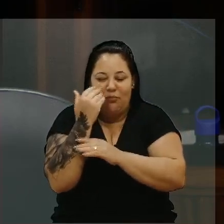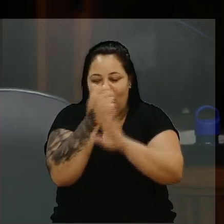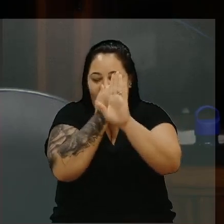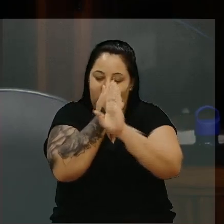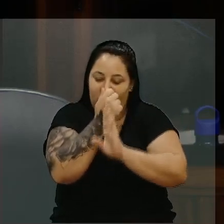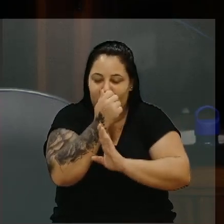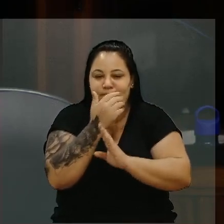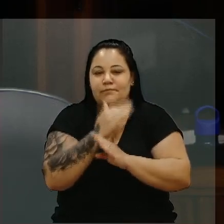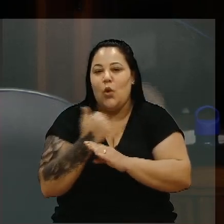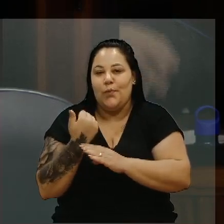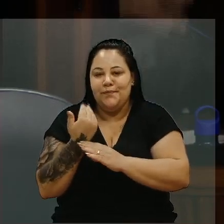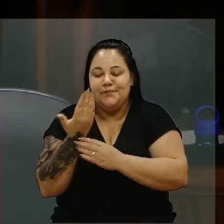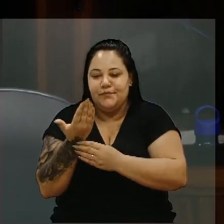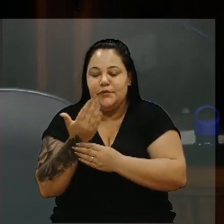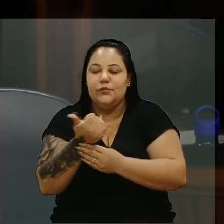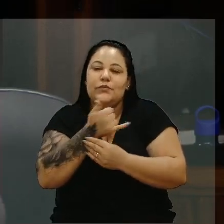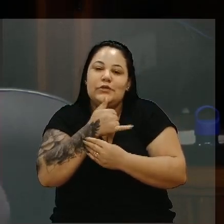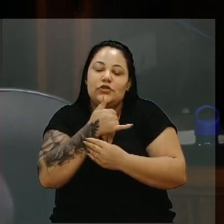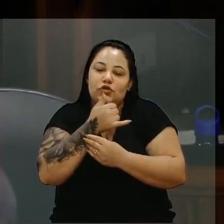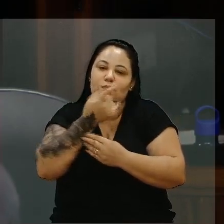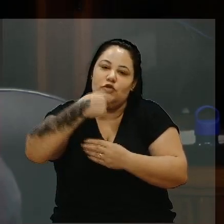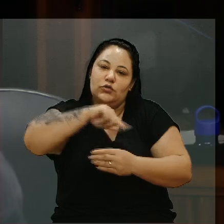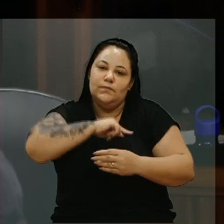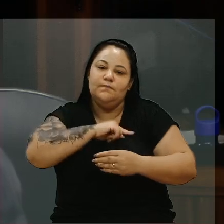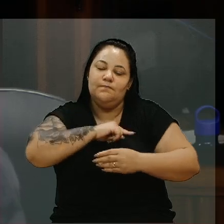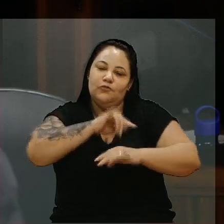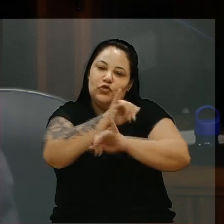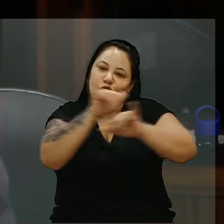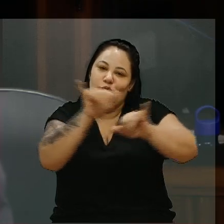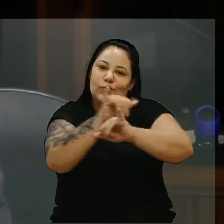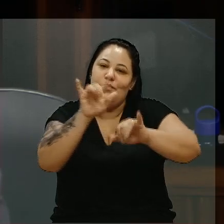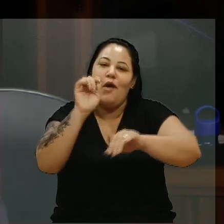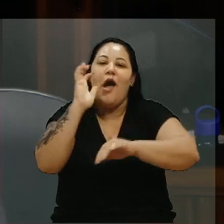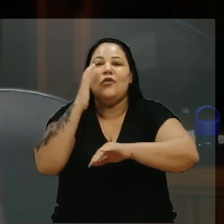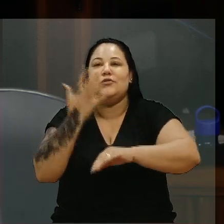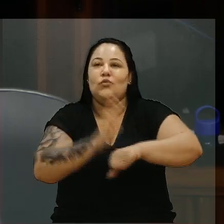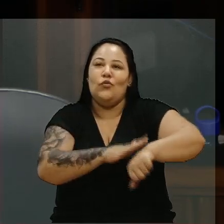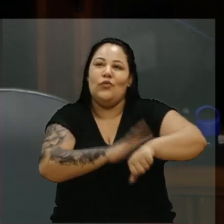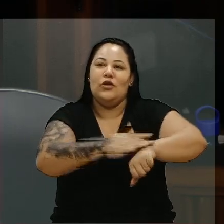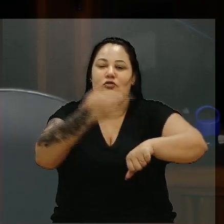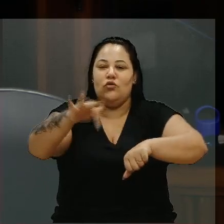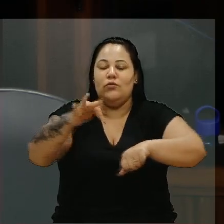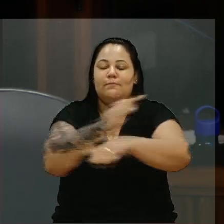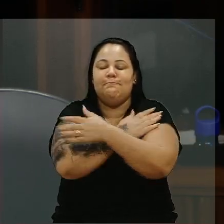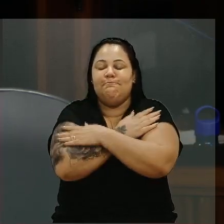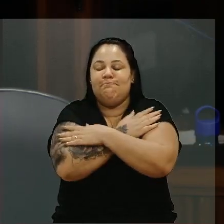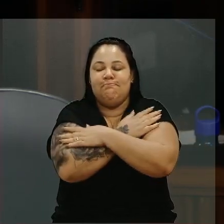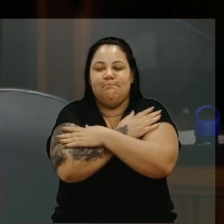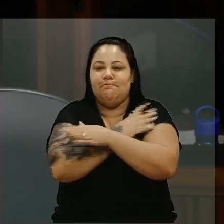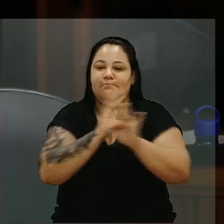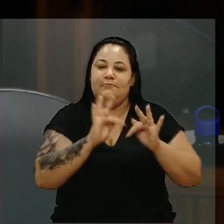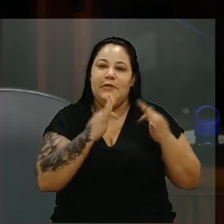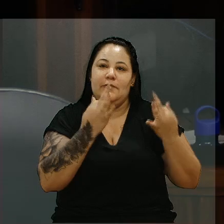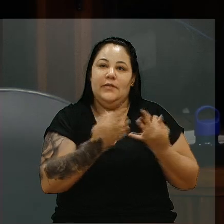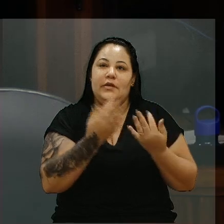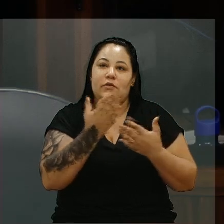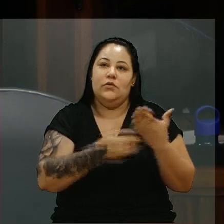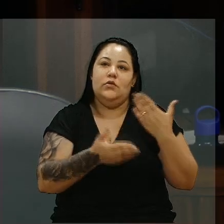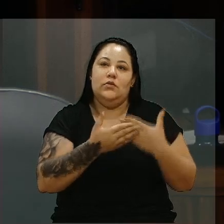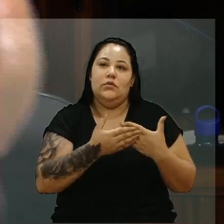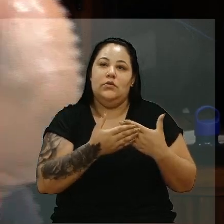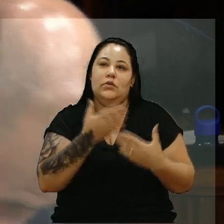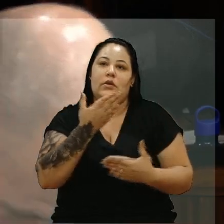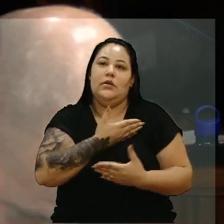nós informamos esse acontecimento. Nesse momento triste e de dor, mandamos um abraço forte, as nossas condolências à família,